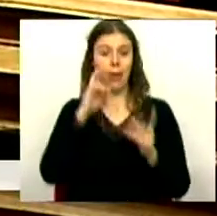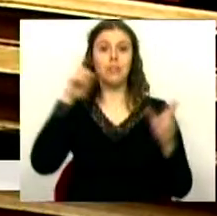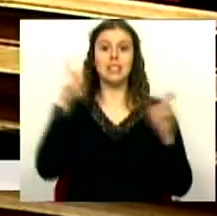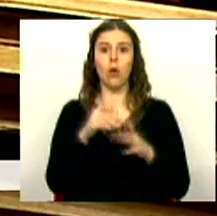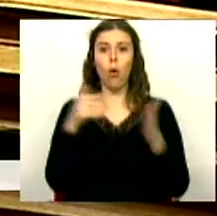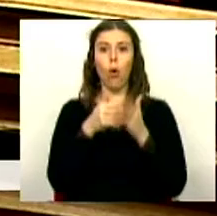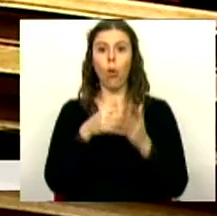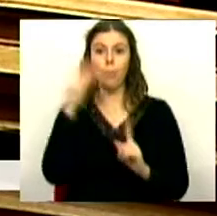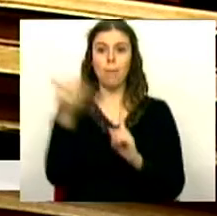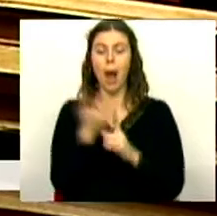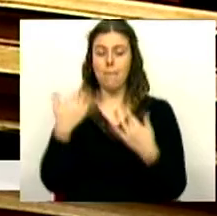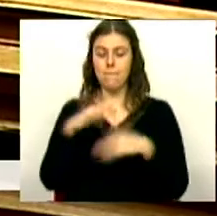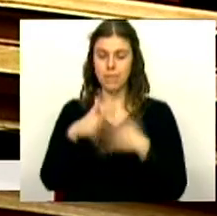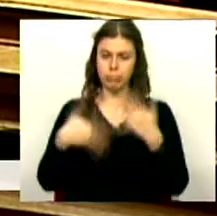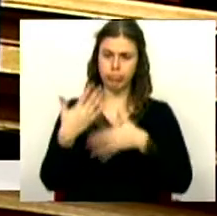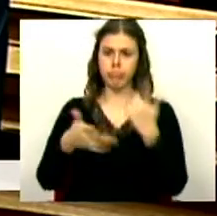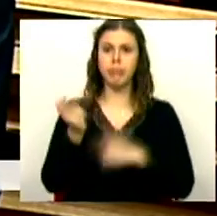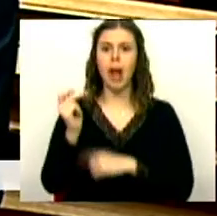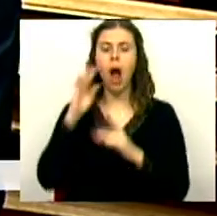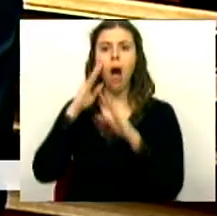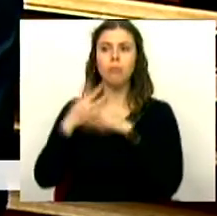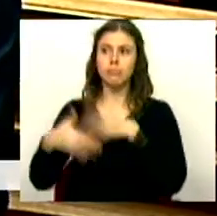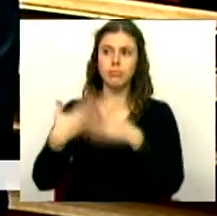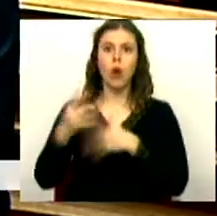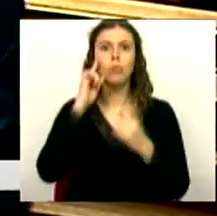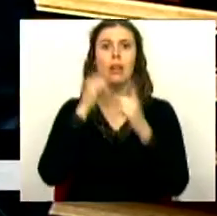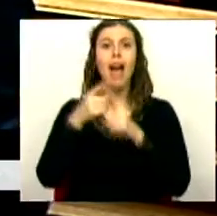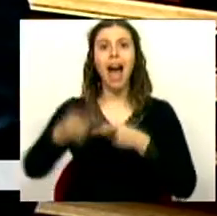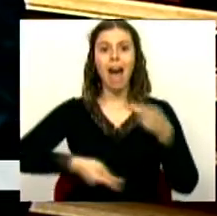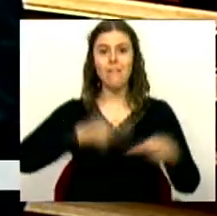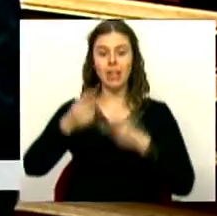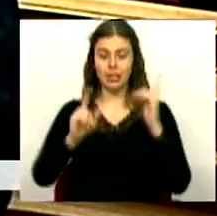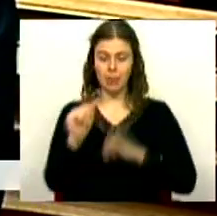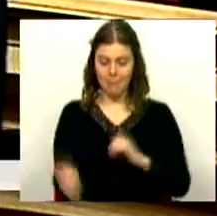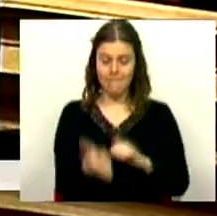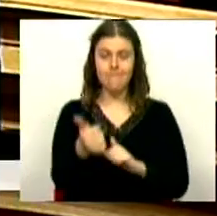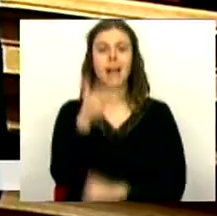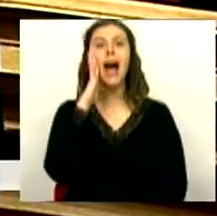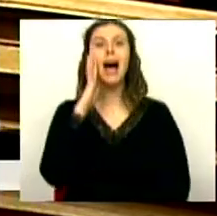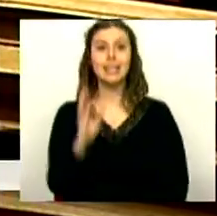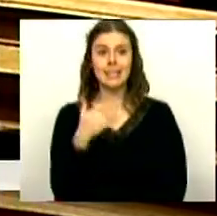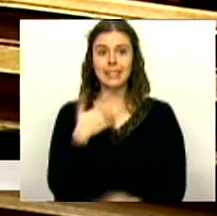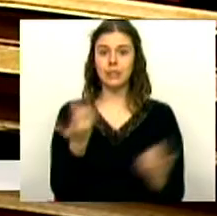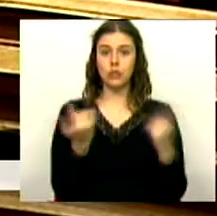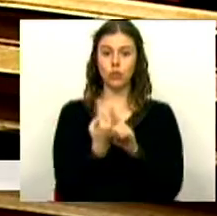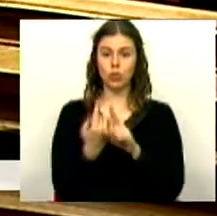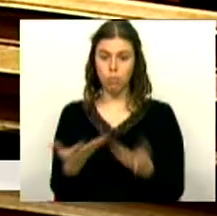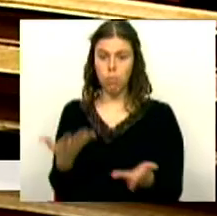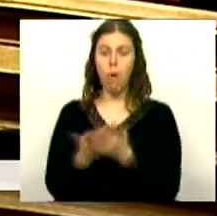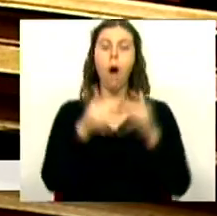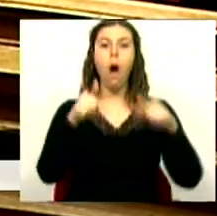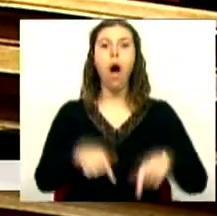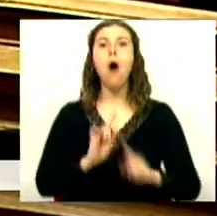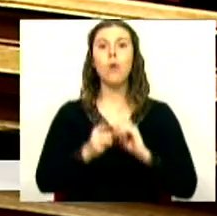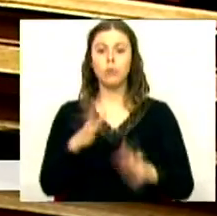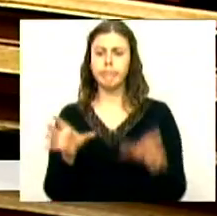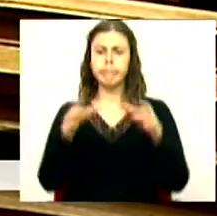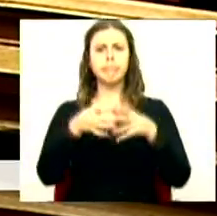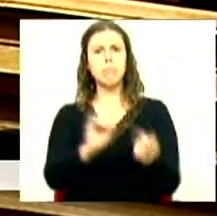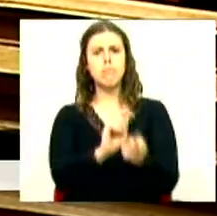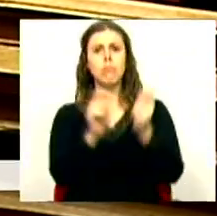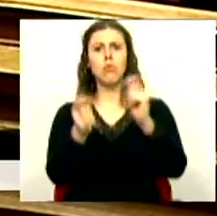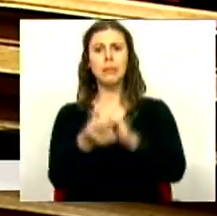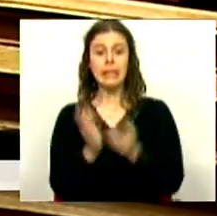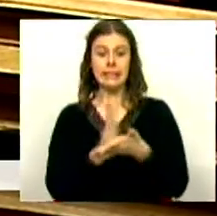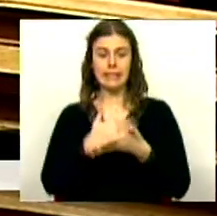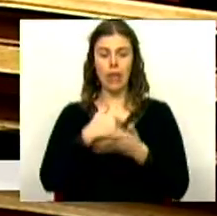que tem prosseguido ao longo dos últimos anos no sentido de ser avaliado e melhorado. Assim sendo, o que hoje propomos é um conjunto de alterações em